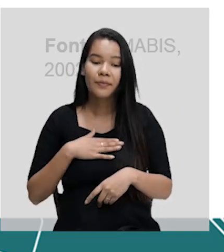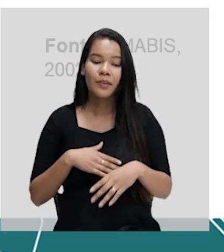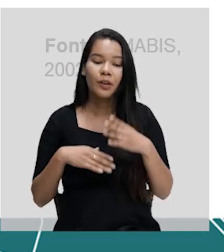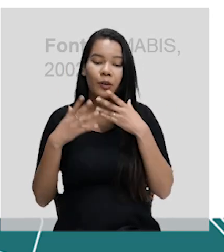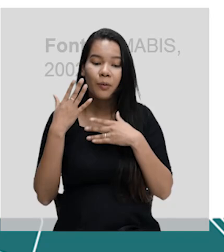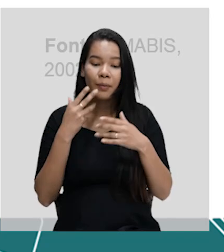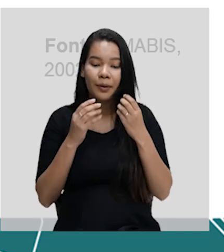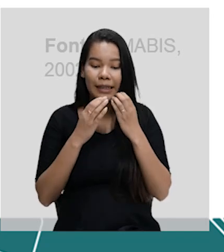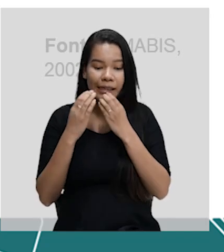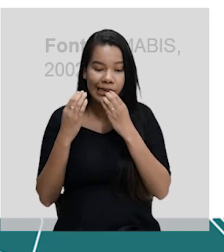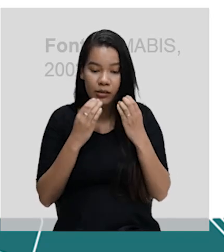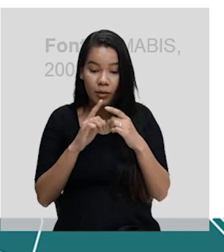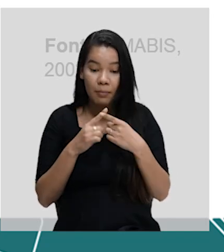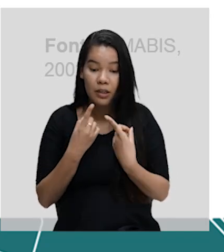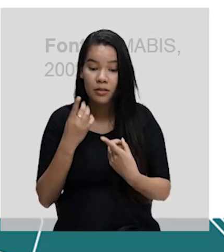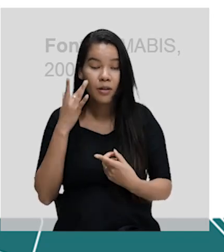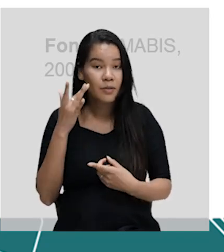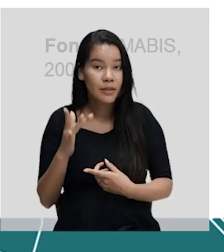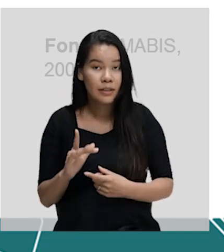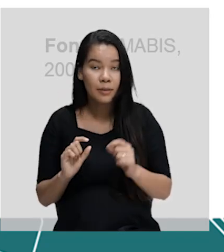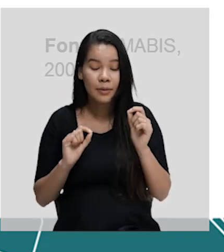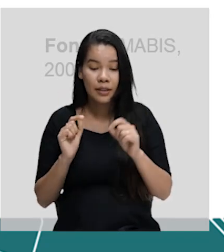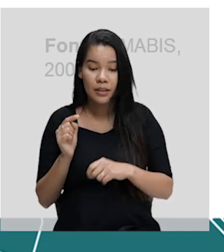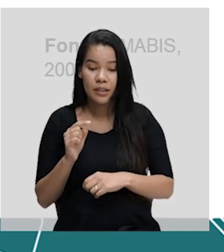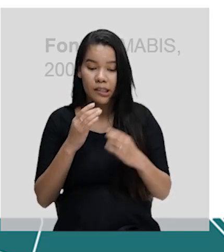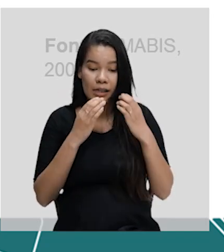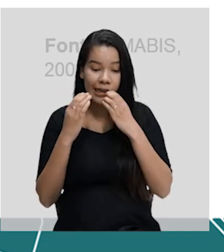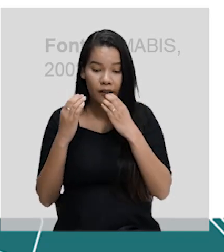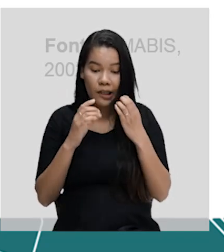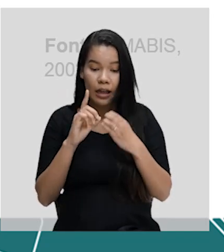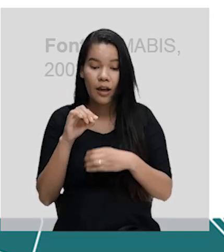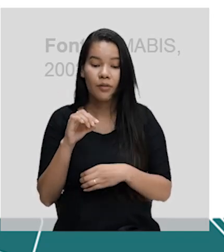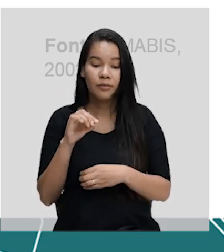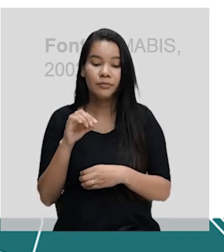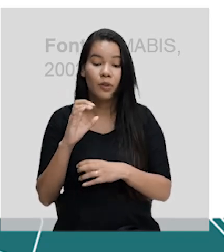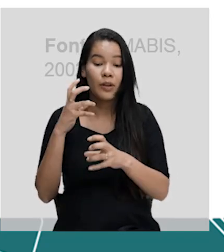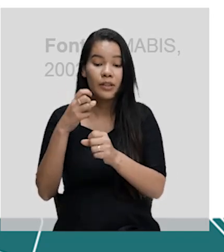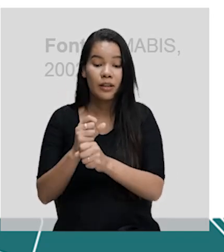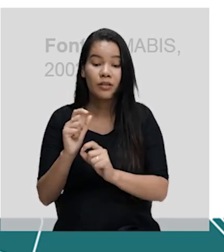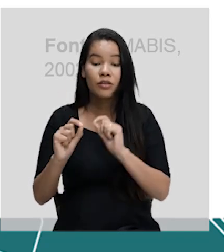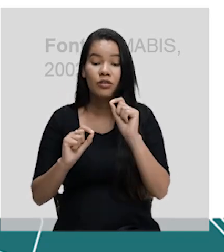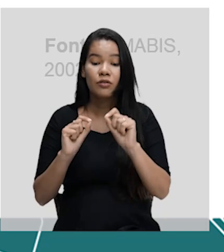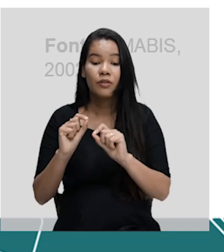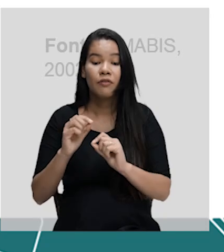que come, ele é resultado de vários cruzamentos genéticos que